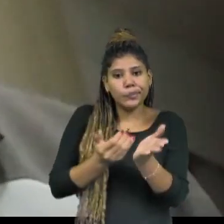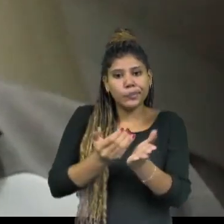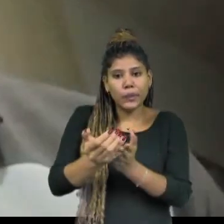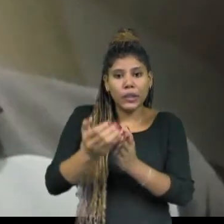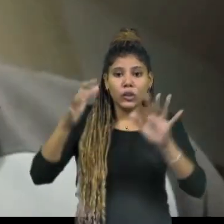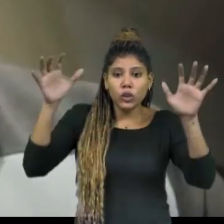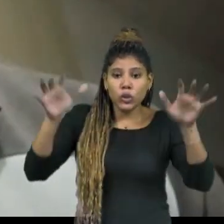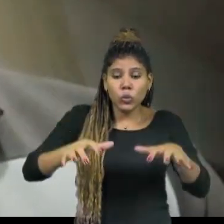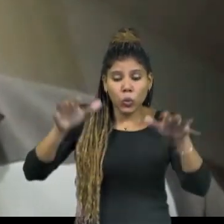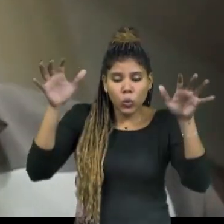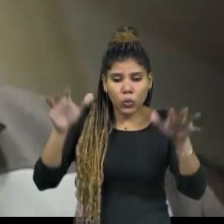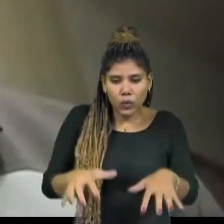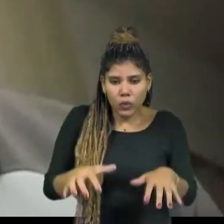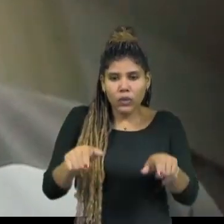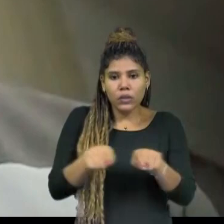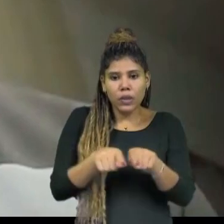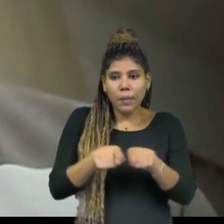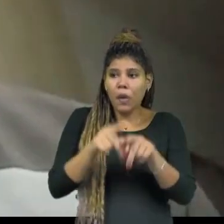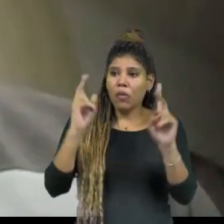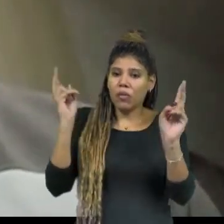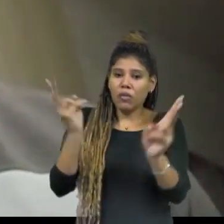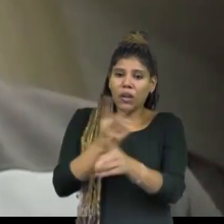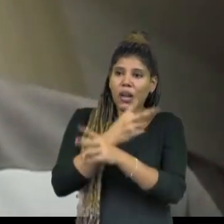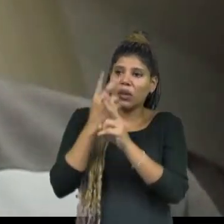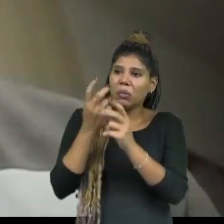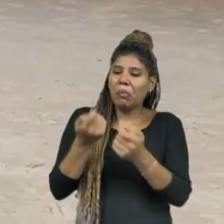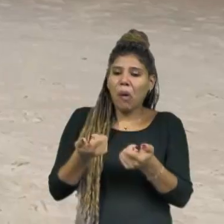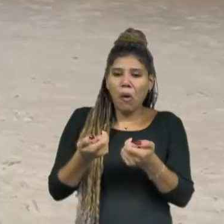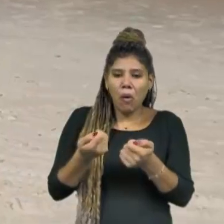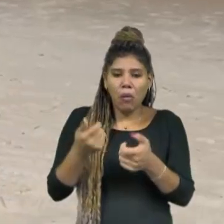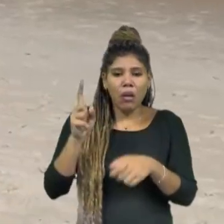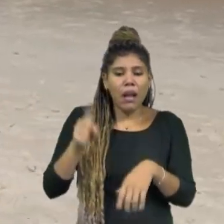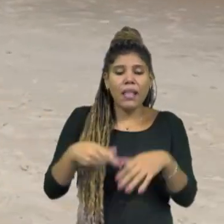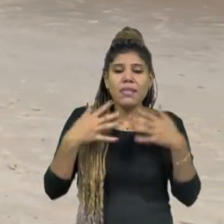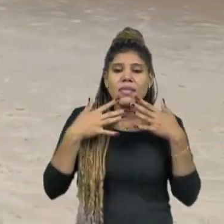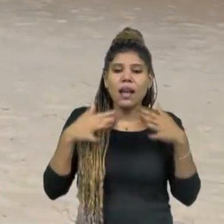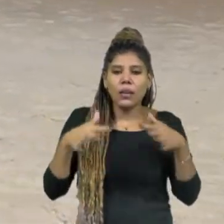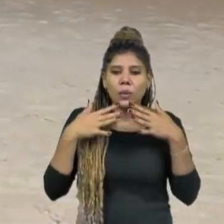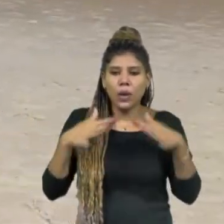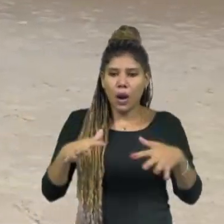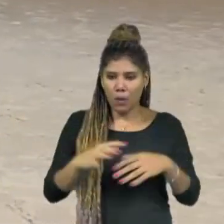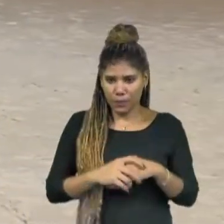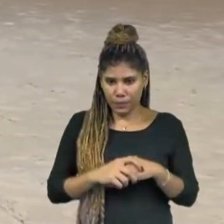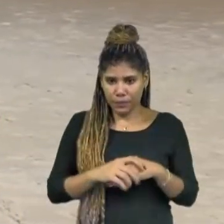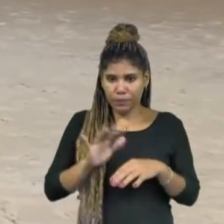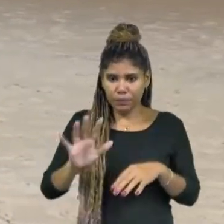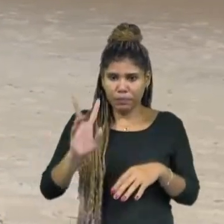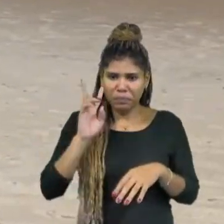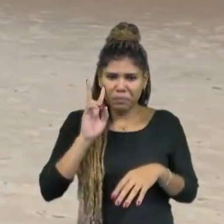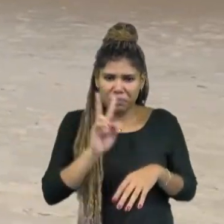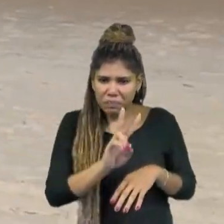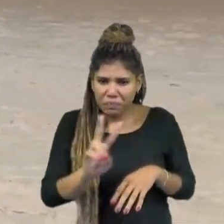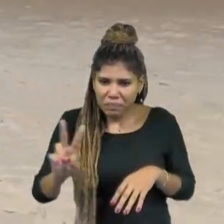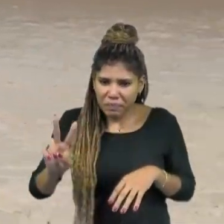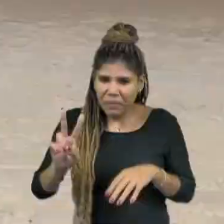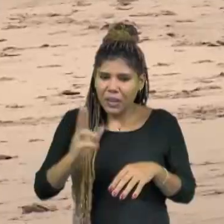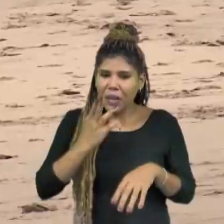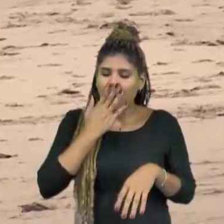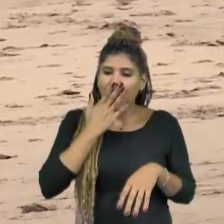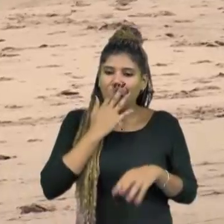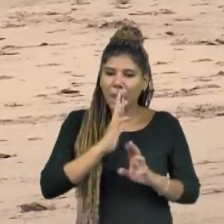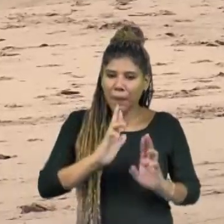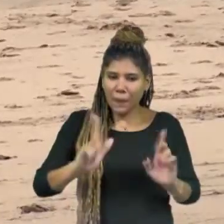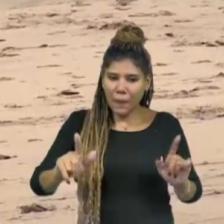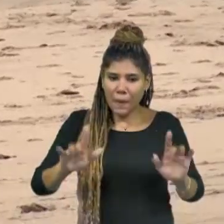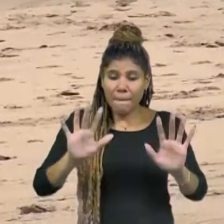água, fora os ventos fracos. Então, é um fenômeno natural. Independente das manchas, os banhistas têm aproveitado o mar.